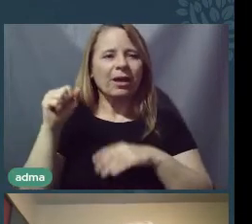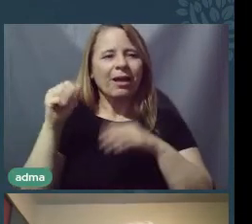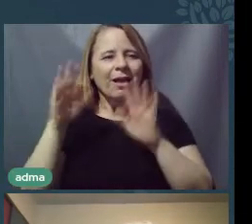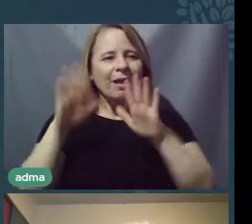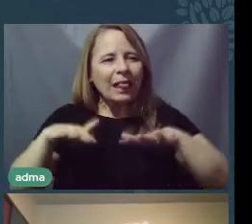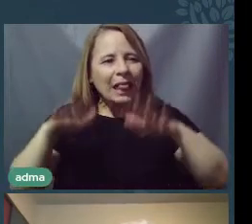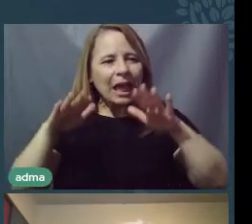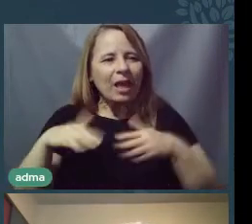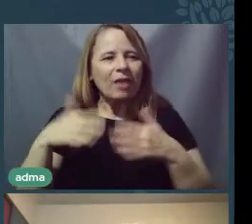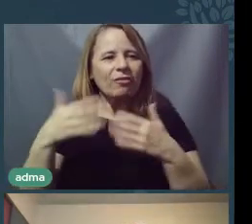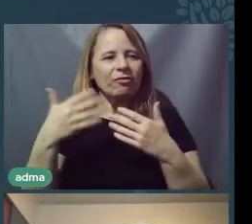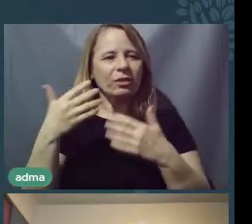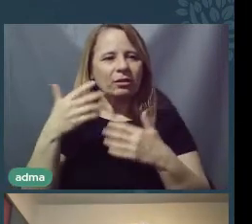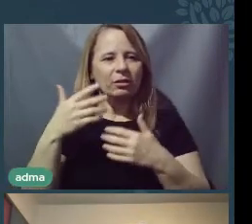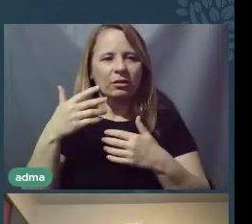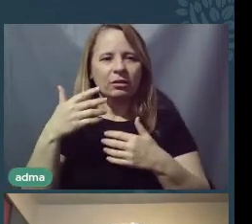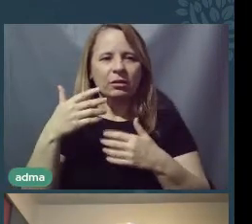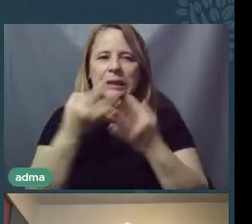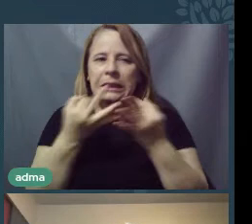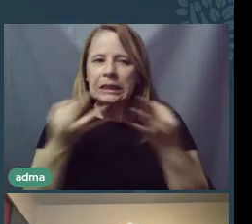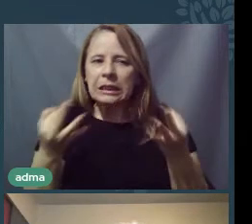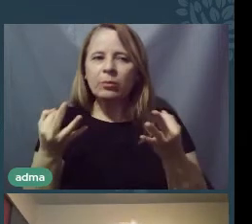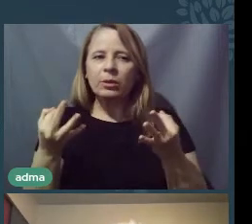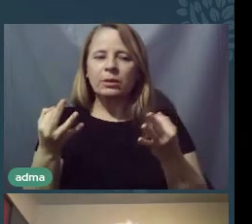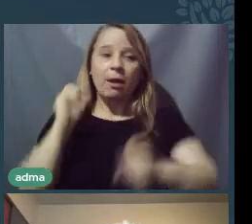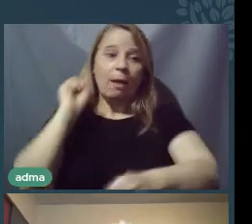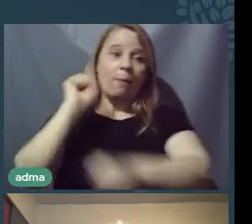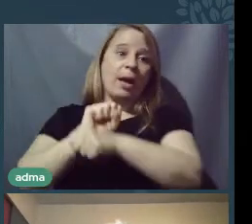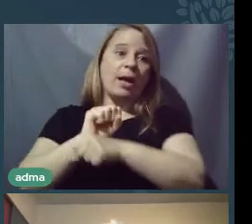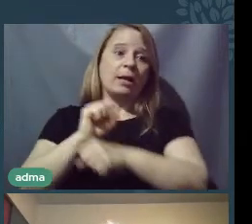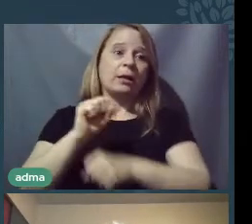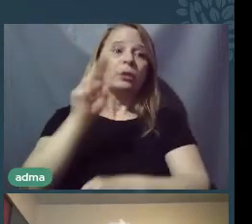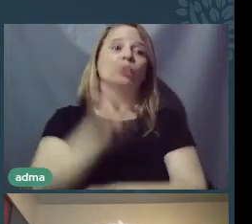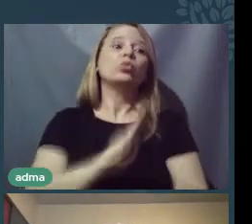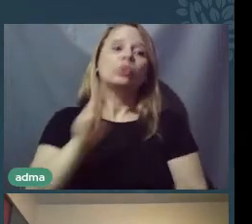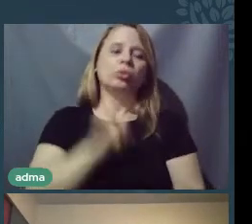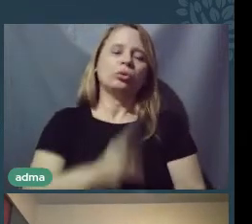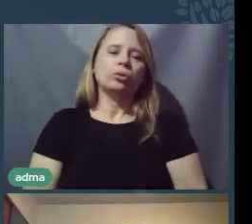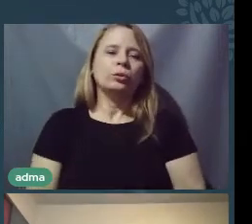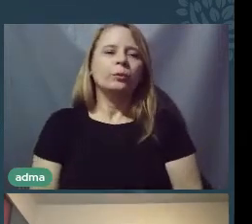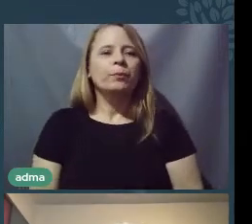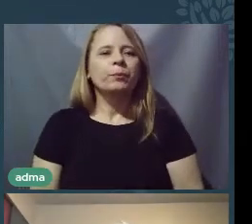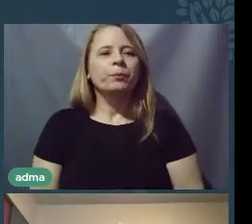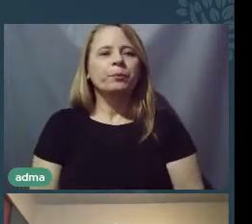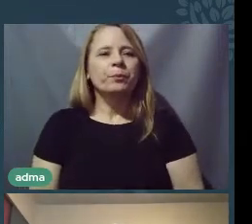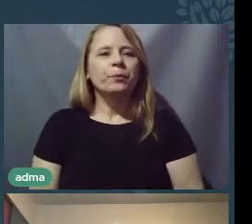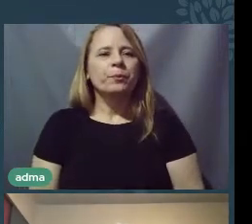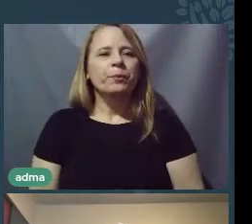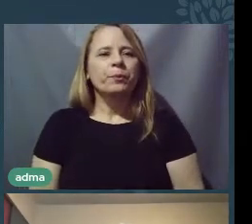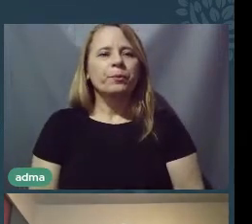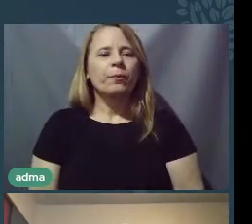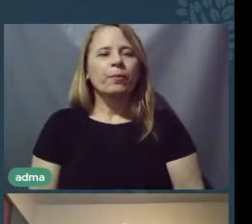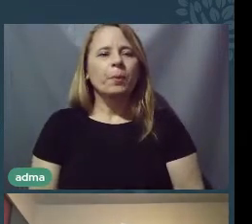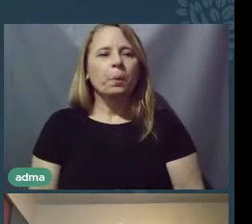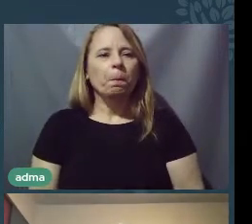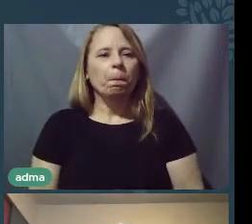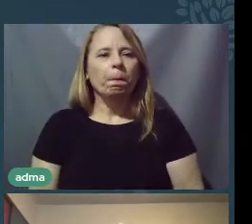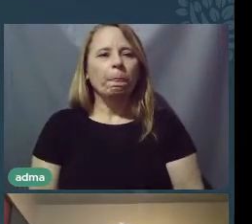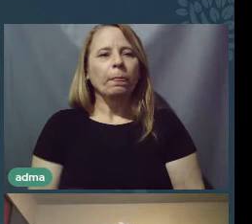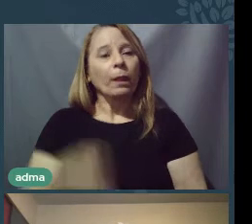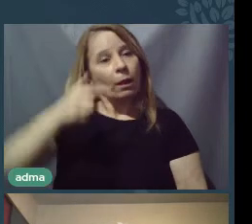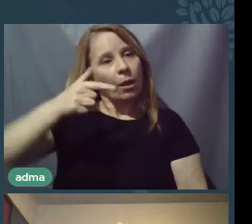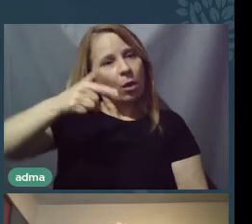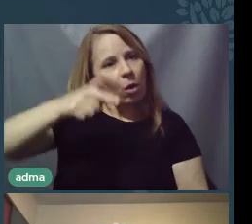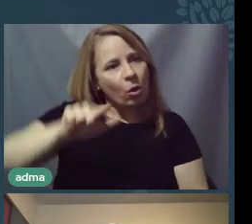adolescentes, eles acham que são dono do nariz, não é isso? Já foi dito aqui, com muita propriedade também,